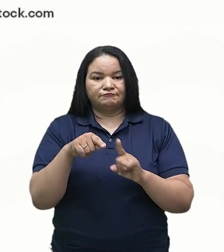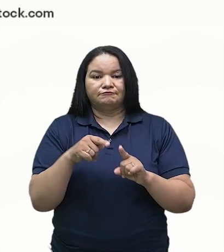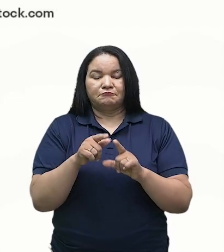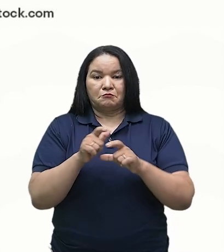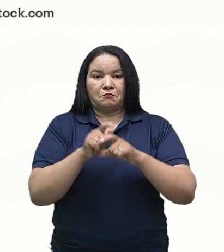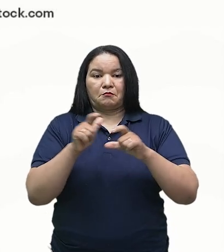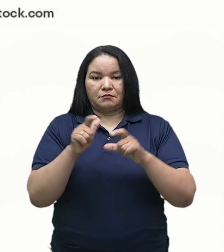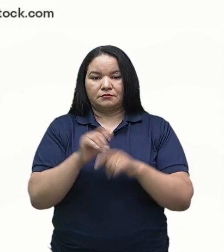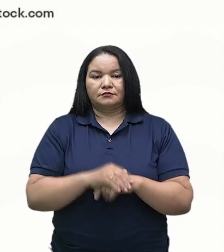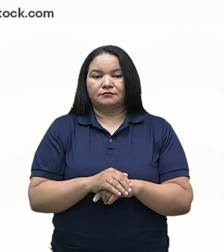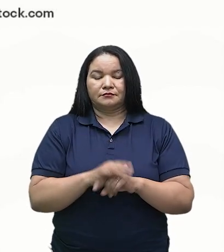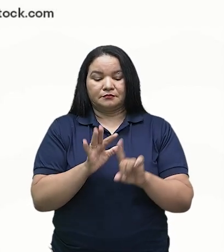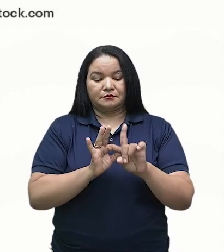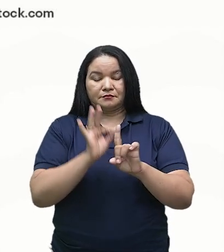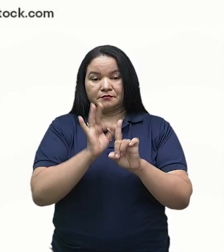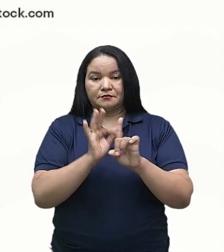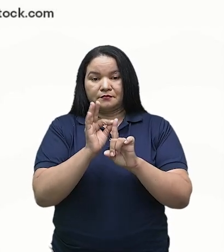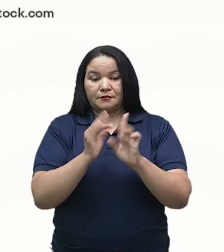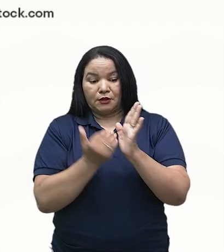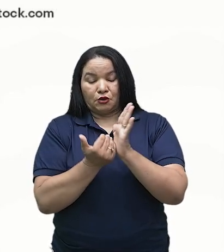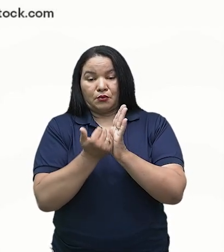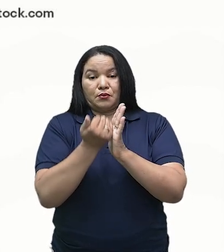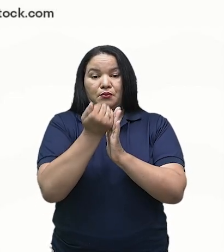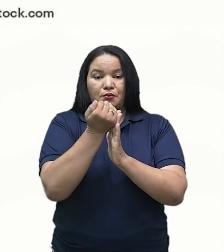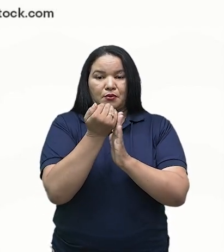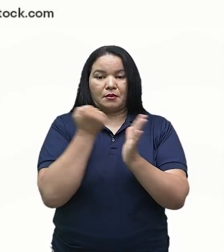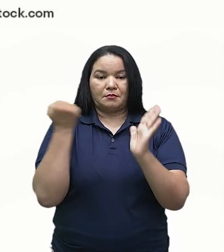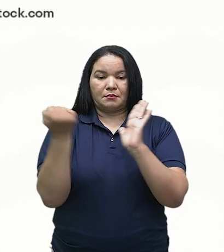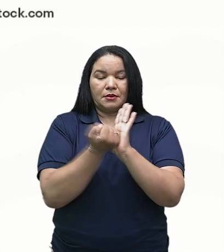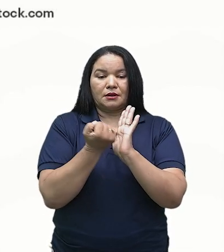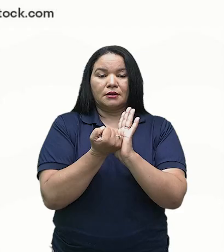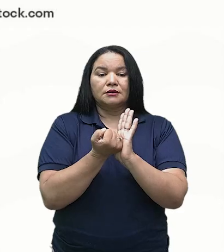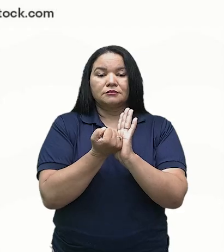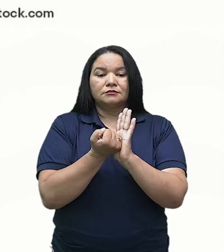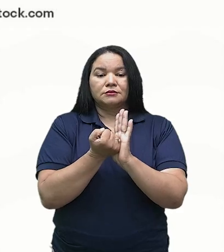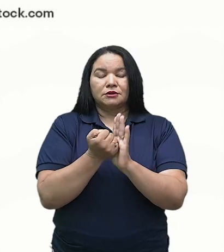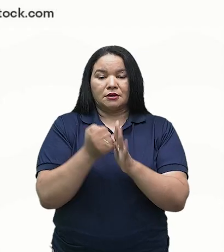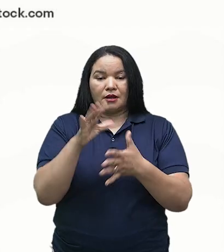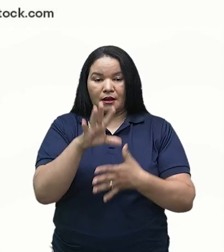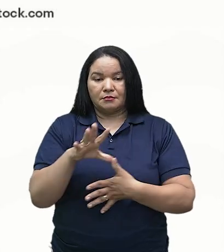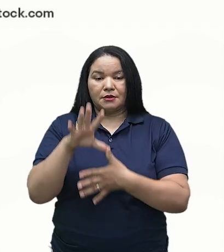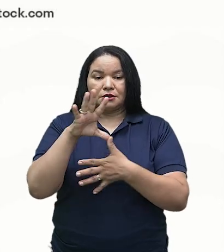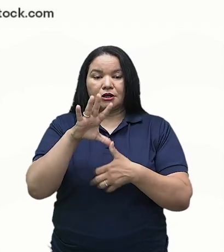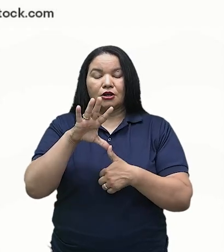maior temperatura, onde foi marcada aqui na América do Norte,